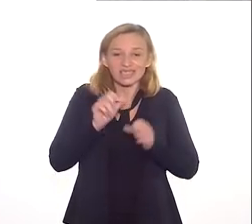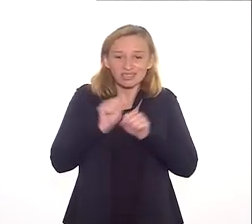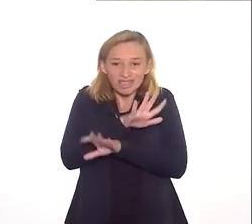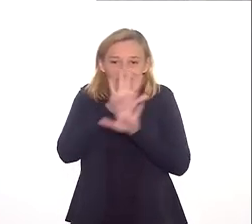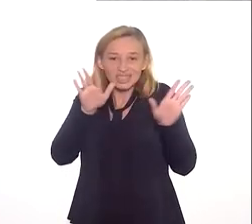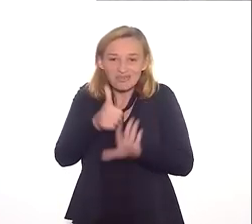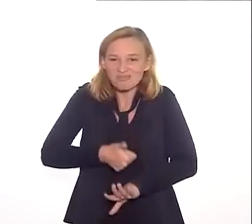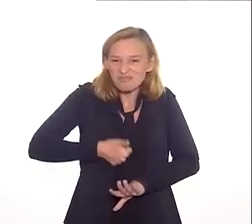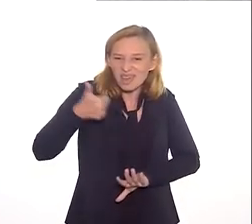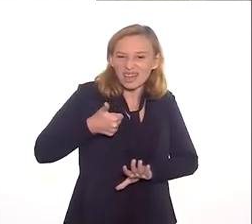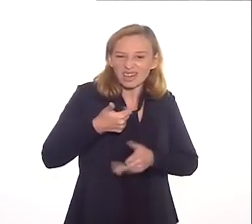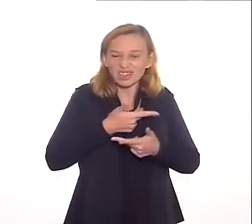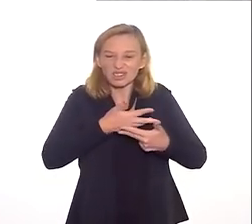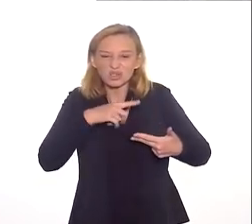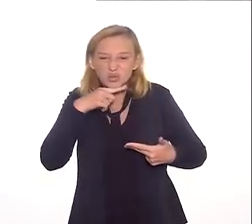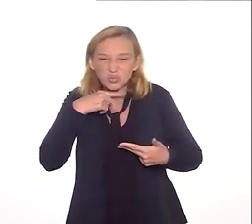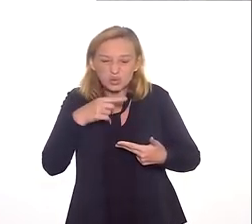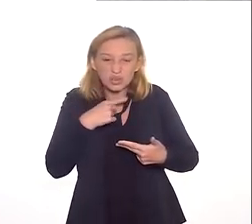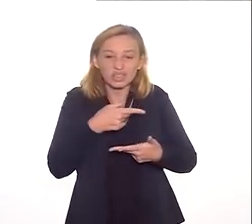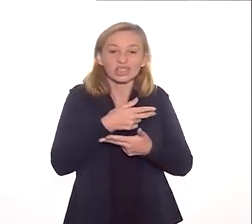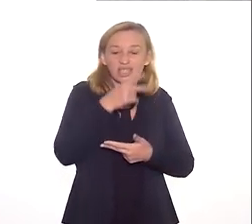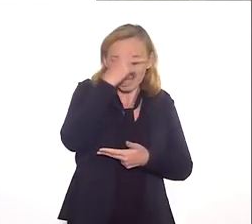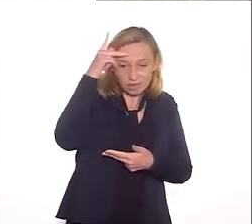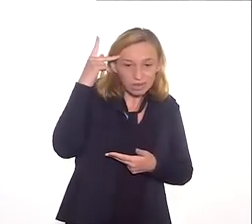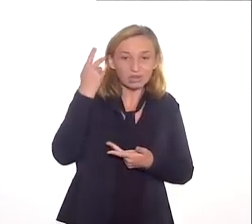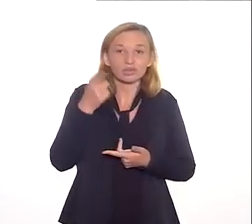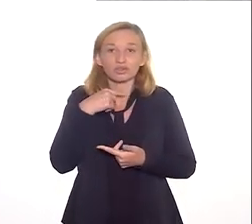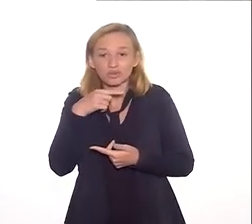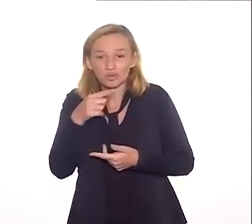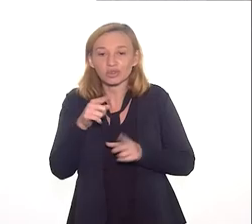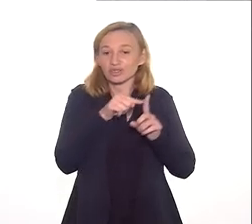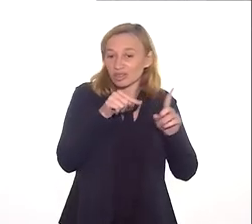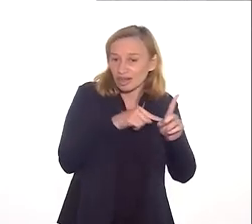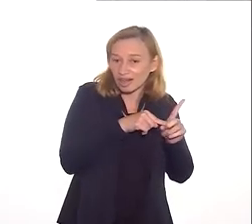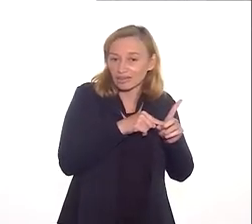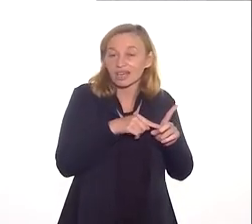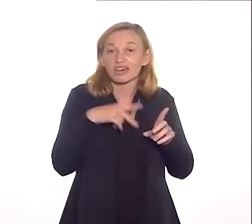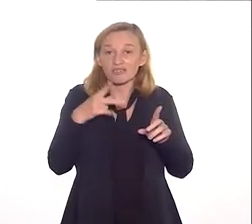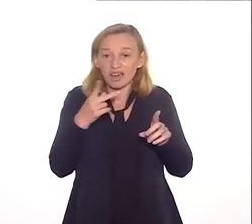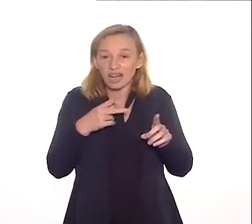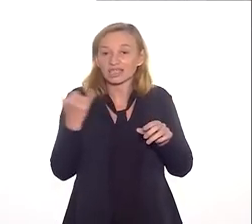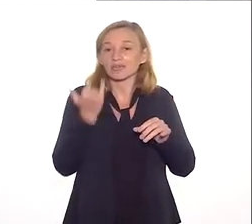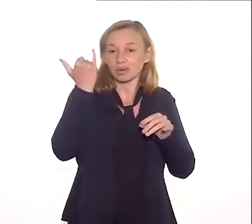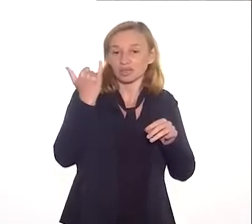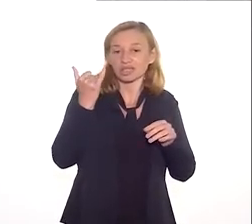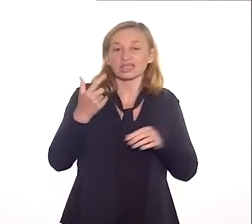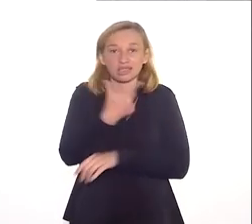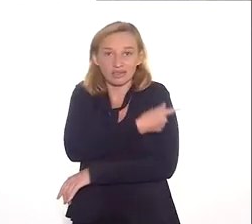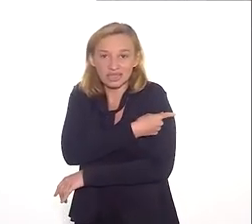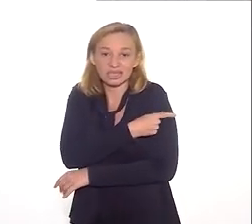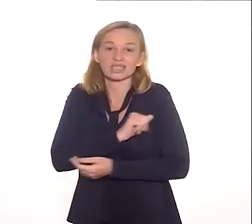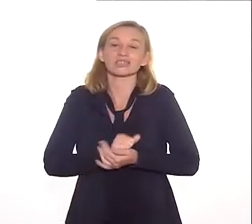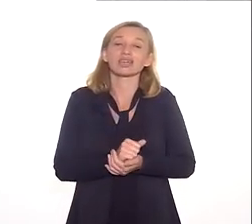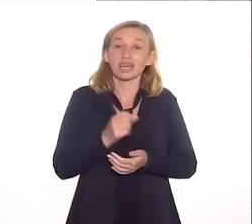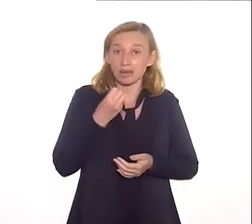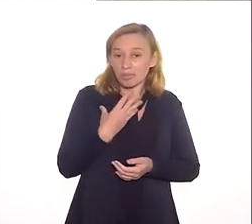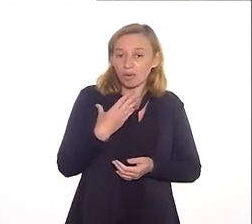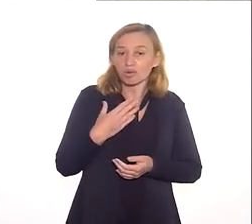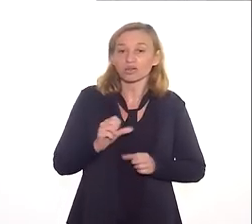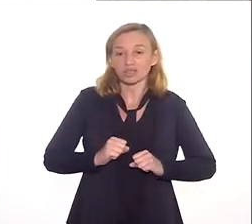gente conseguiu esclarecer muitas dúvidas das pessoas, muitas dúvidas das grávidas, falar da importância da